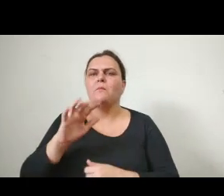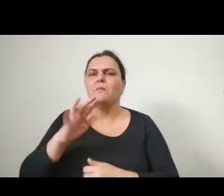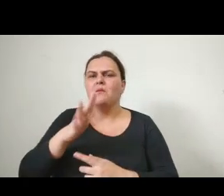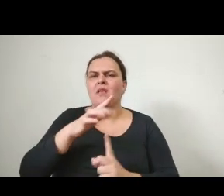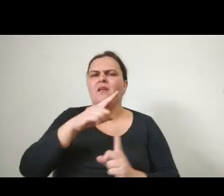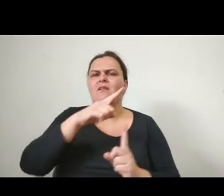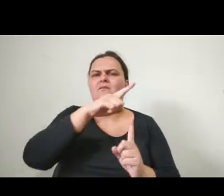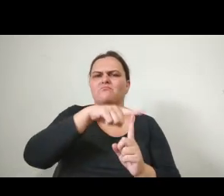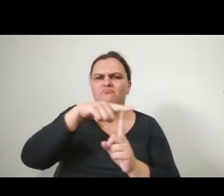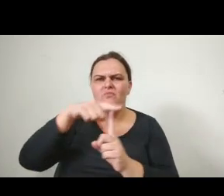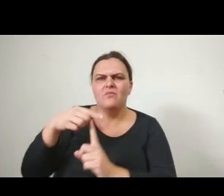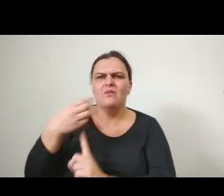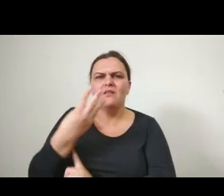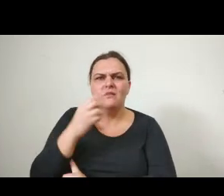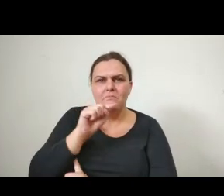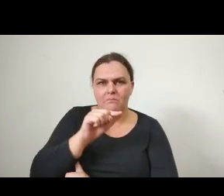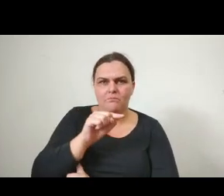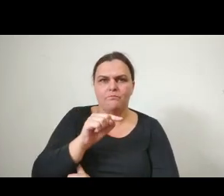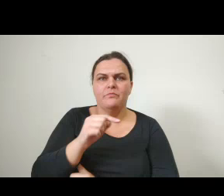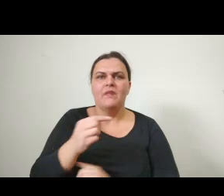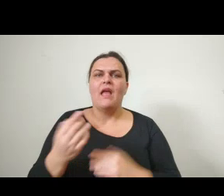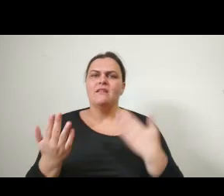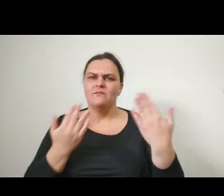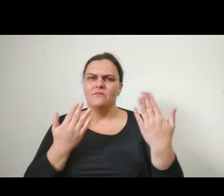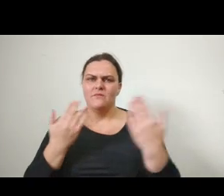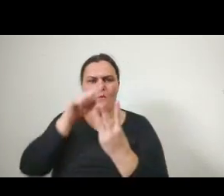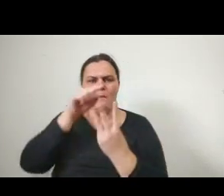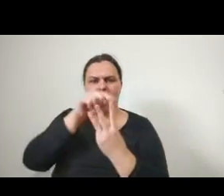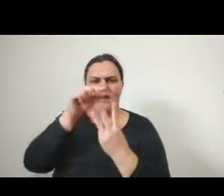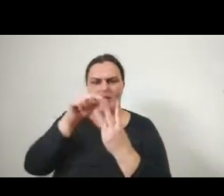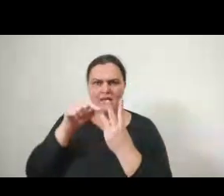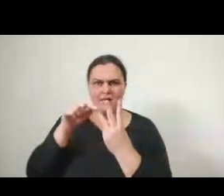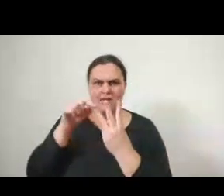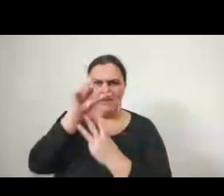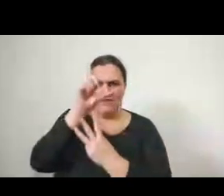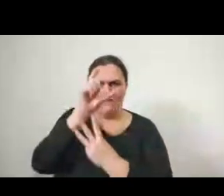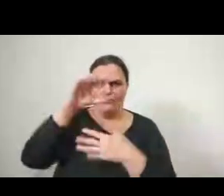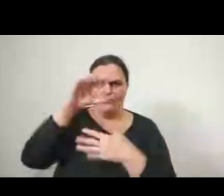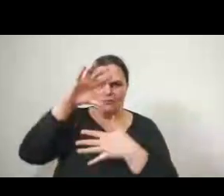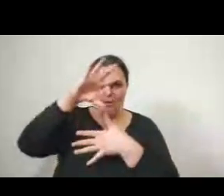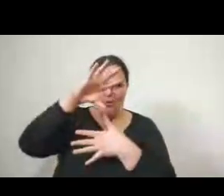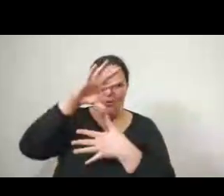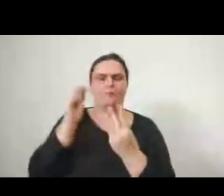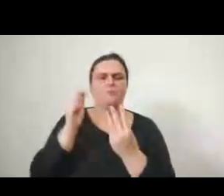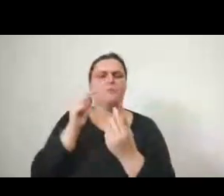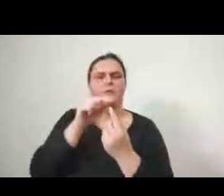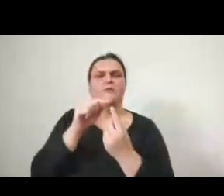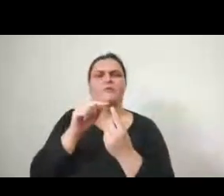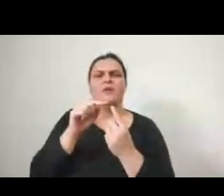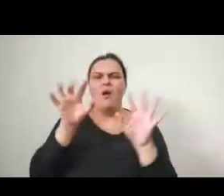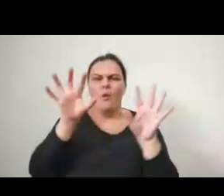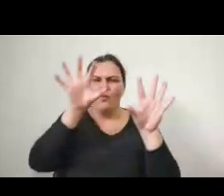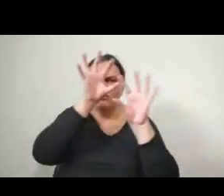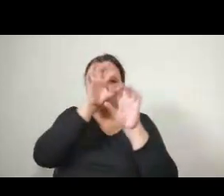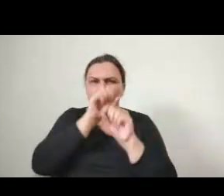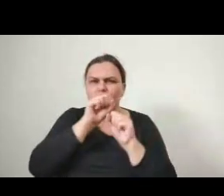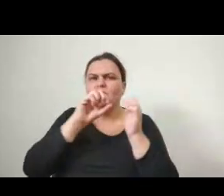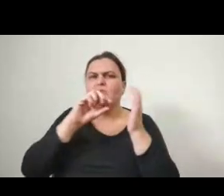quanto mais escuro aí, né, a cor no mapa, maior deve